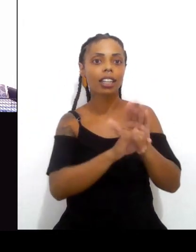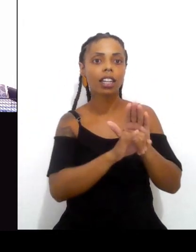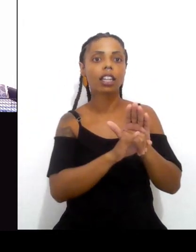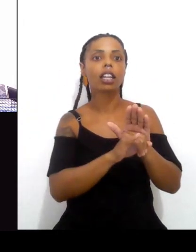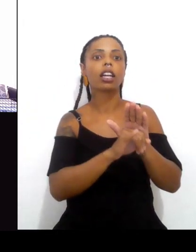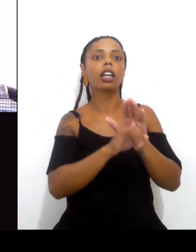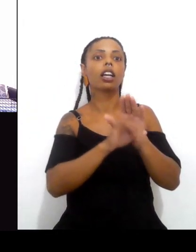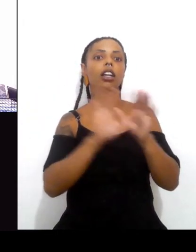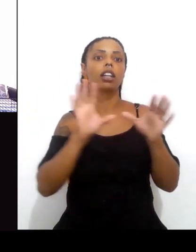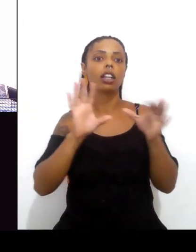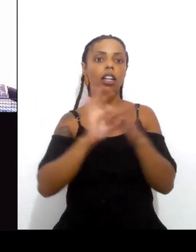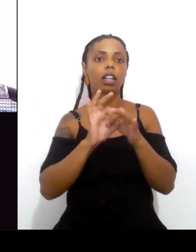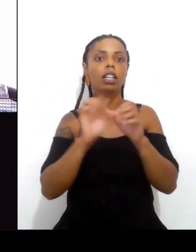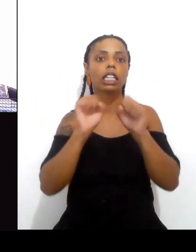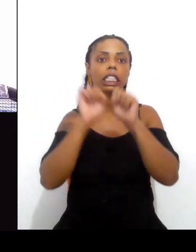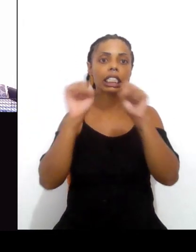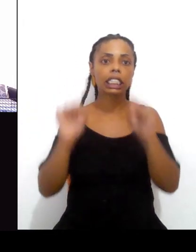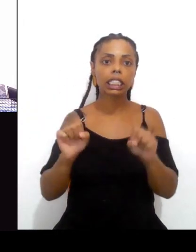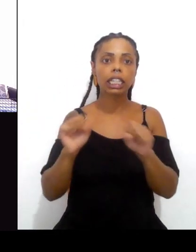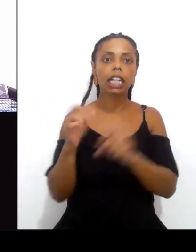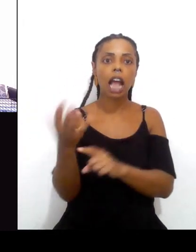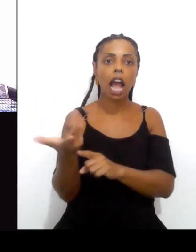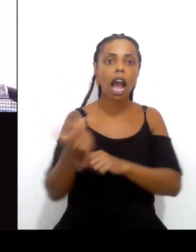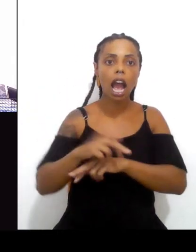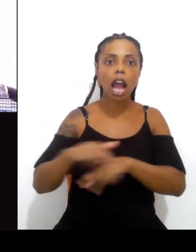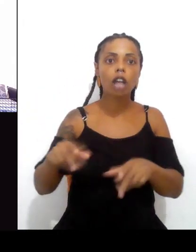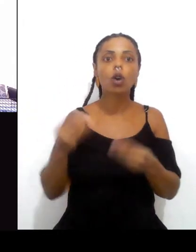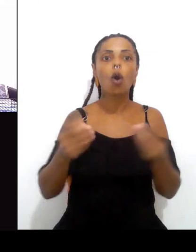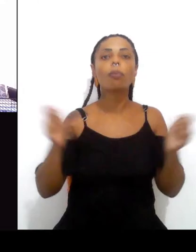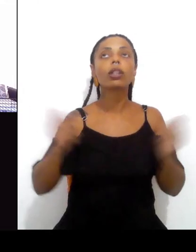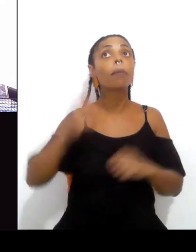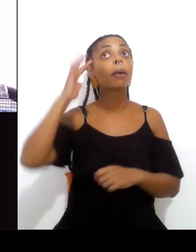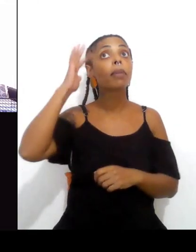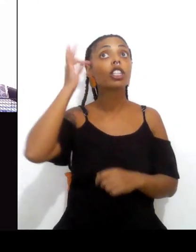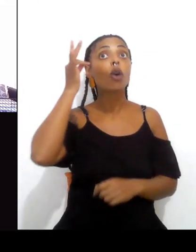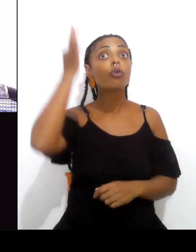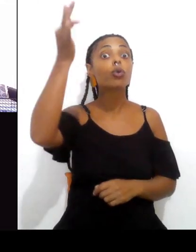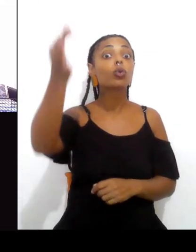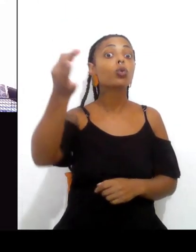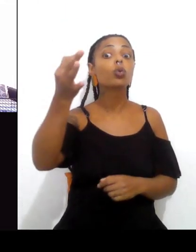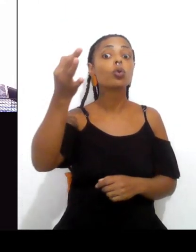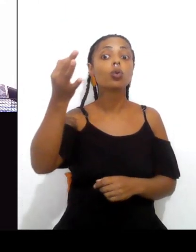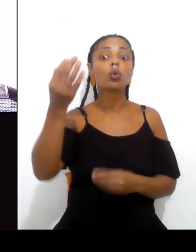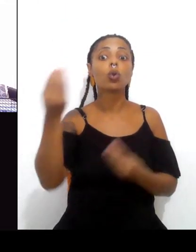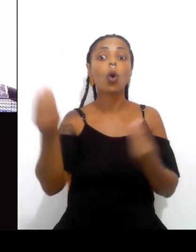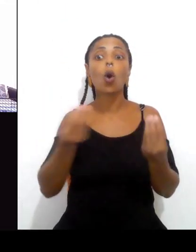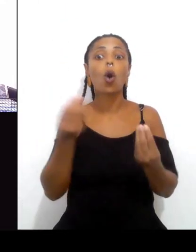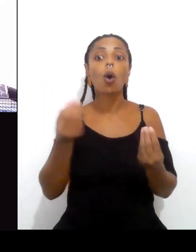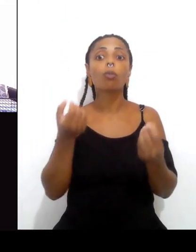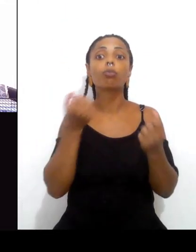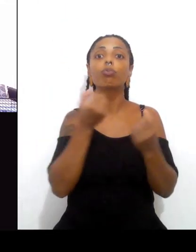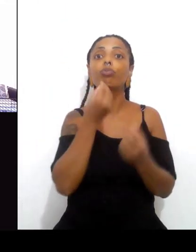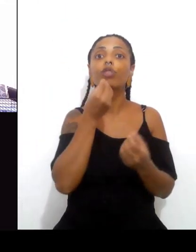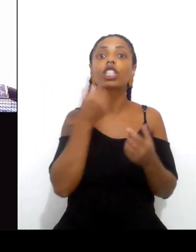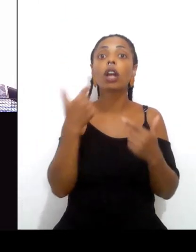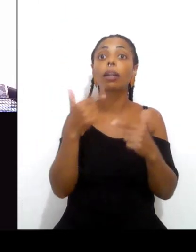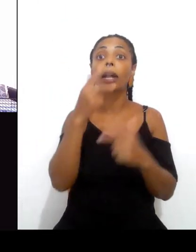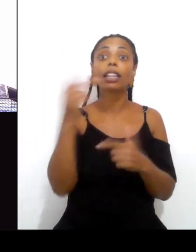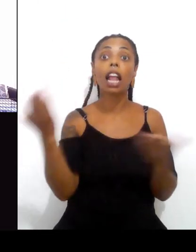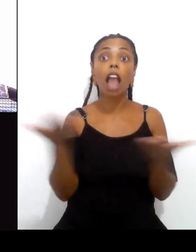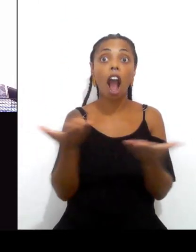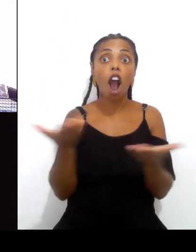sistemas das Artes como a gente pode também projetar para o futuro né como seria hoje uma recepção da obra desse artista